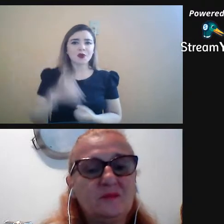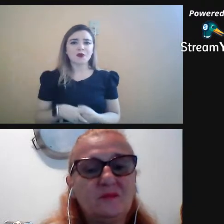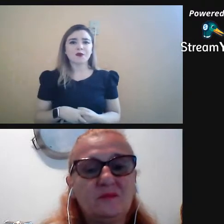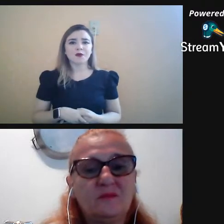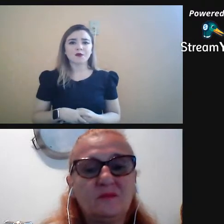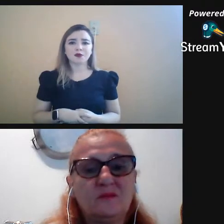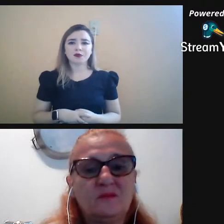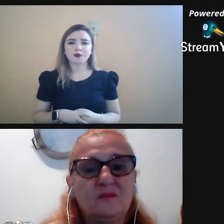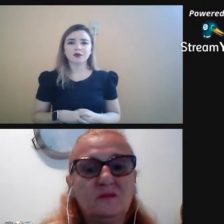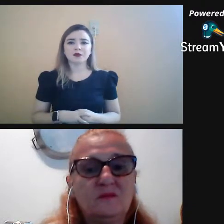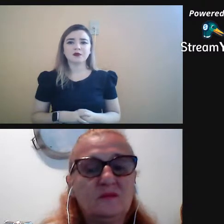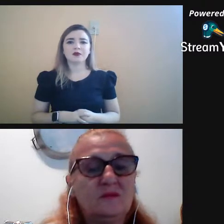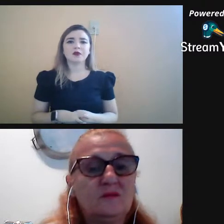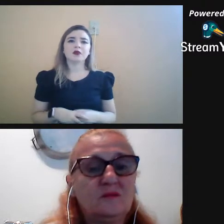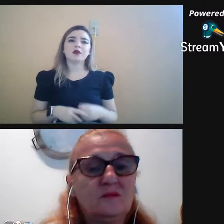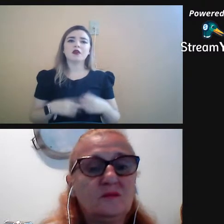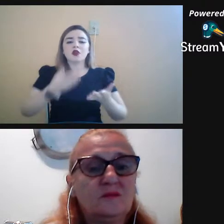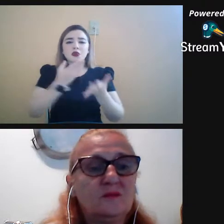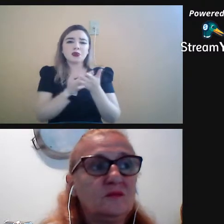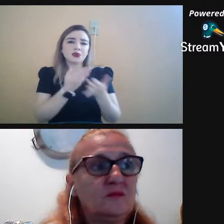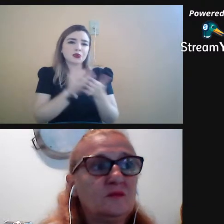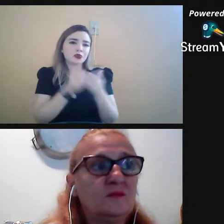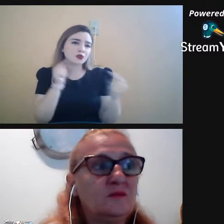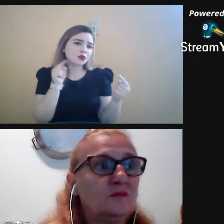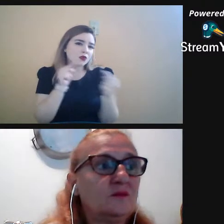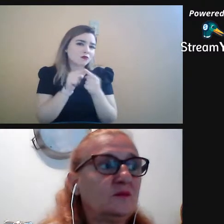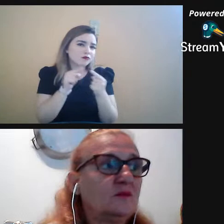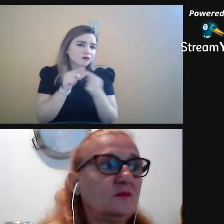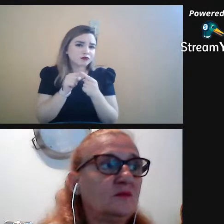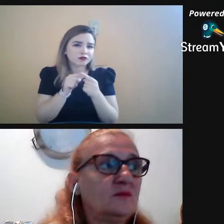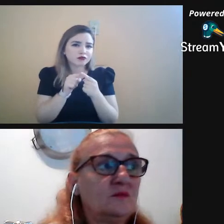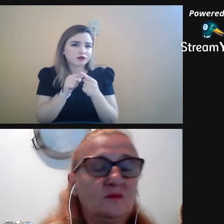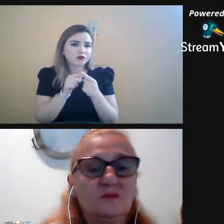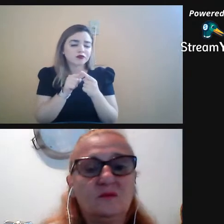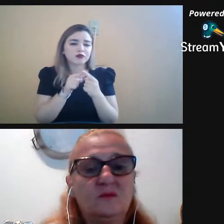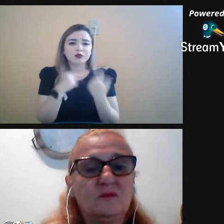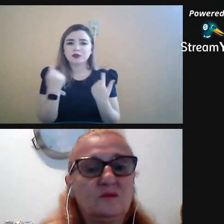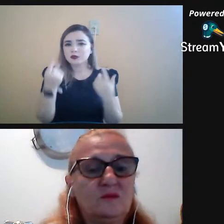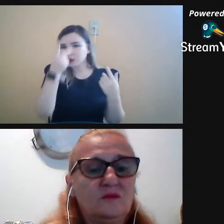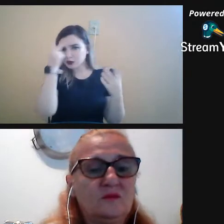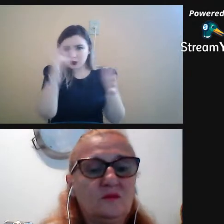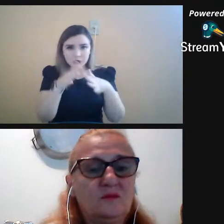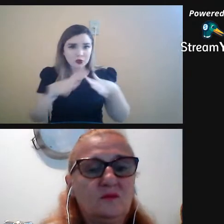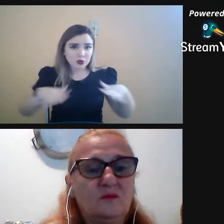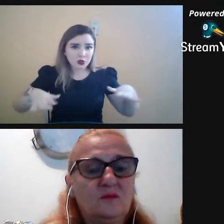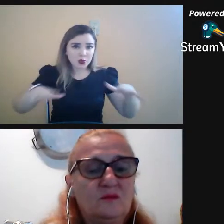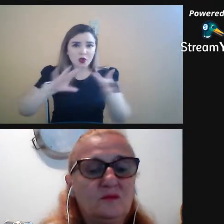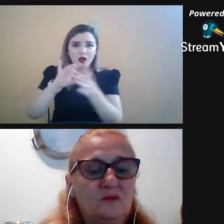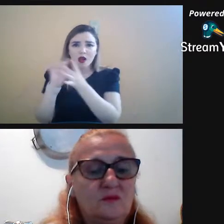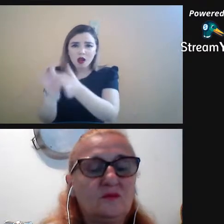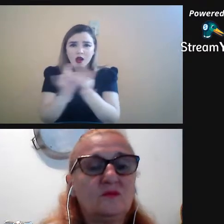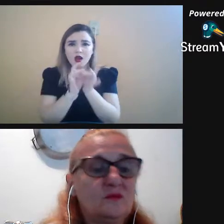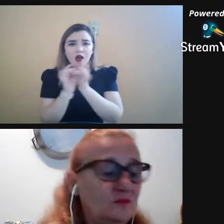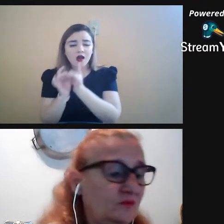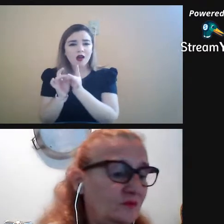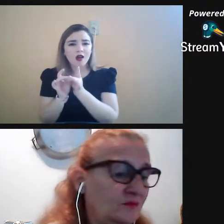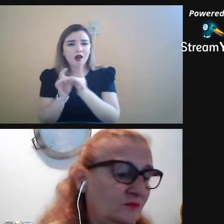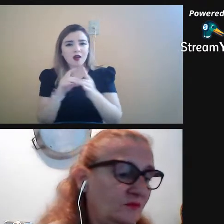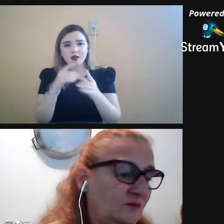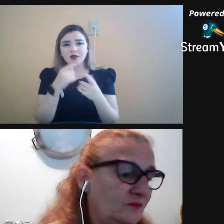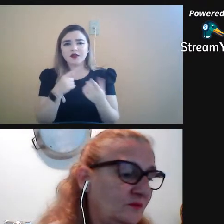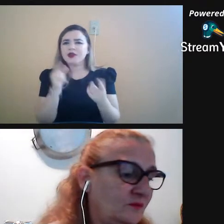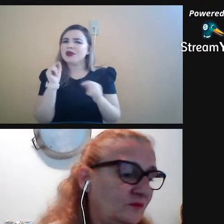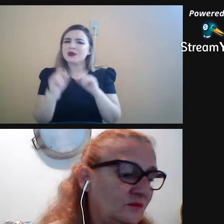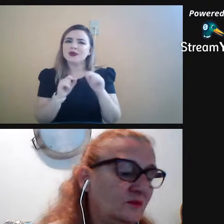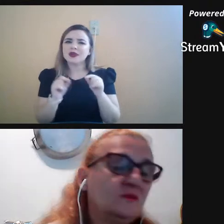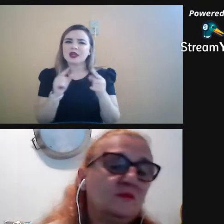ela estuda as relações. Olha que lindo isso. As relações. Relações entre quê? Entre